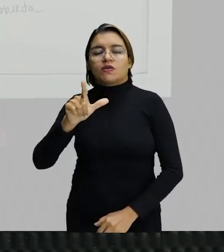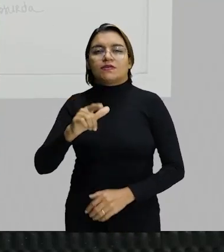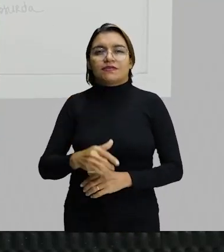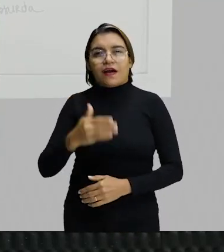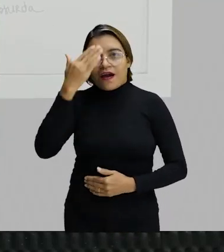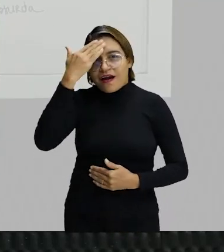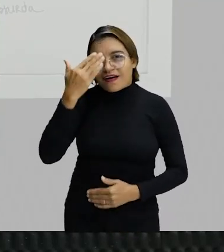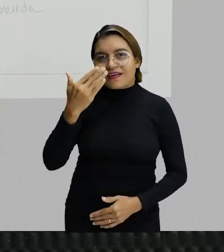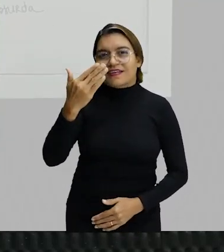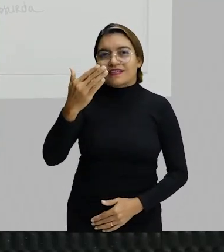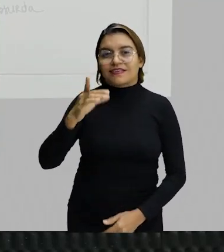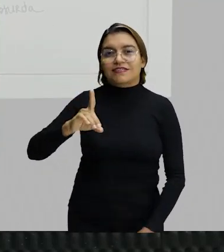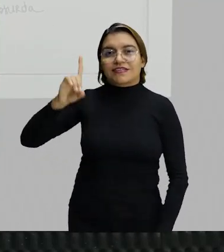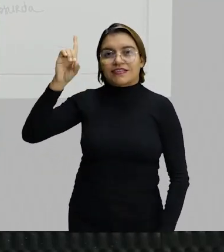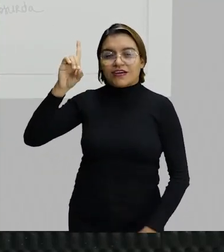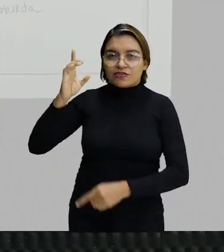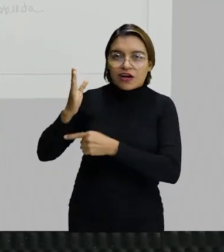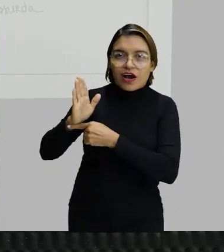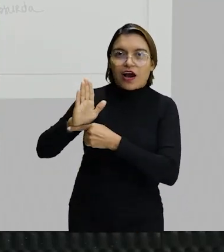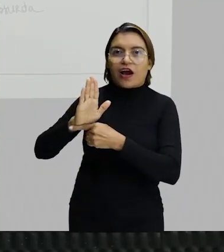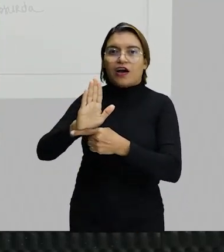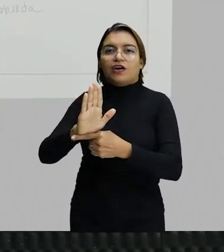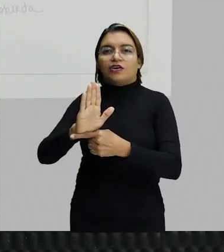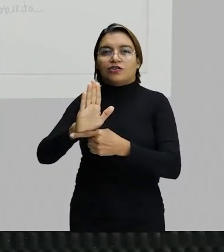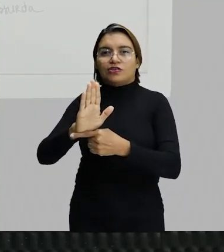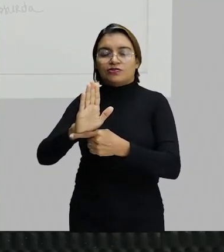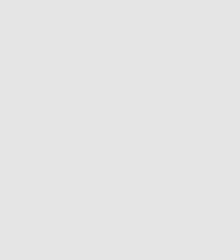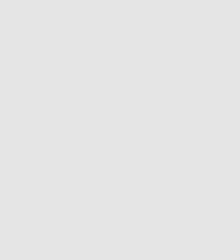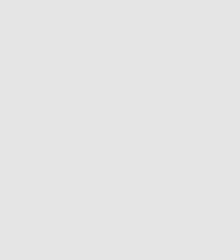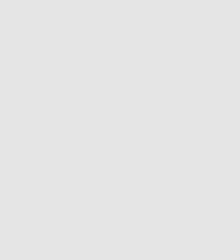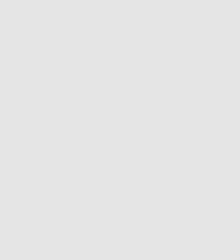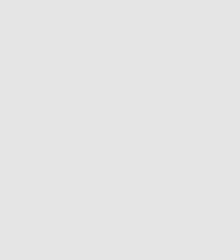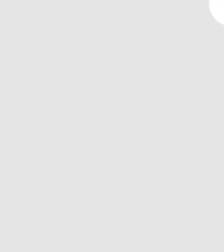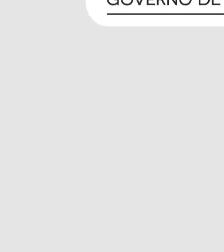agradecimento e que Deus nos ajude sempre em nossa jornada.